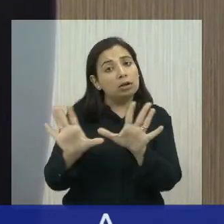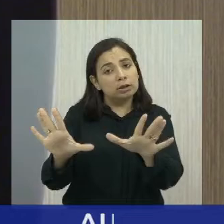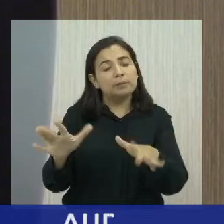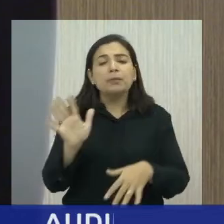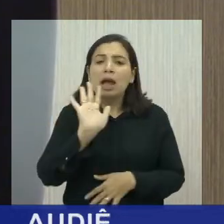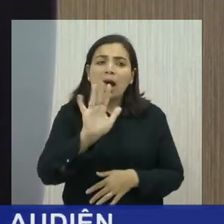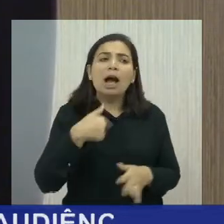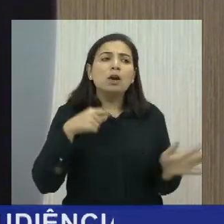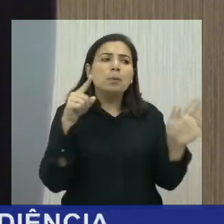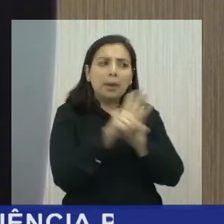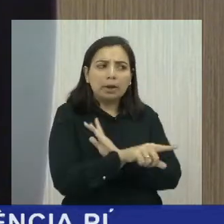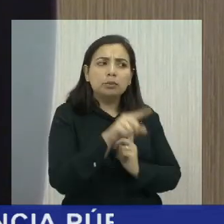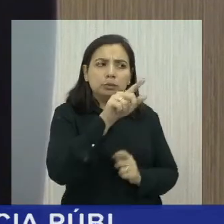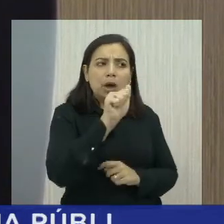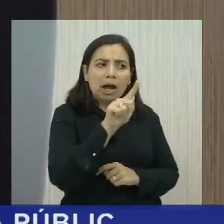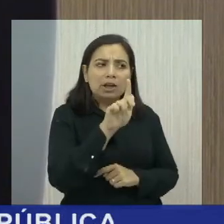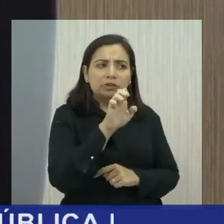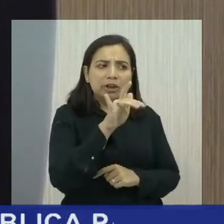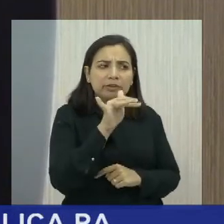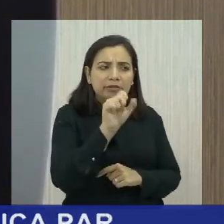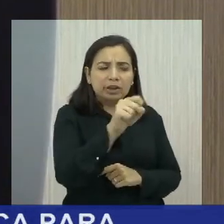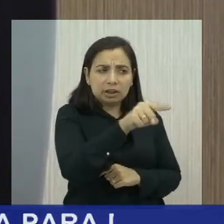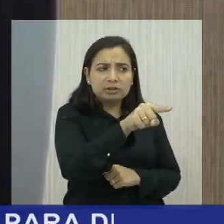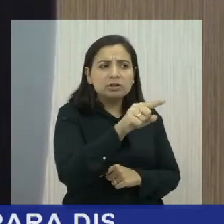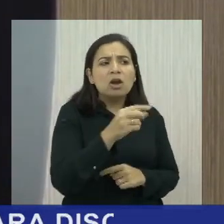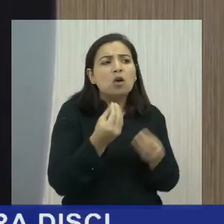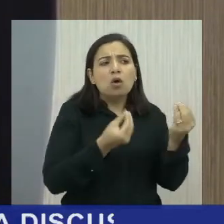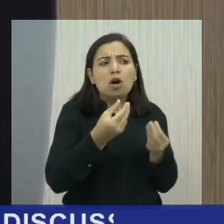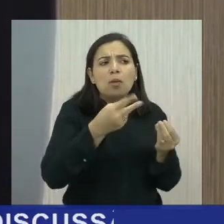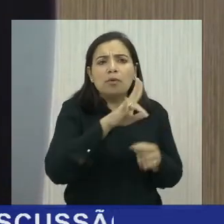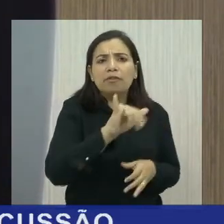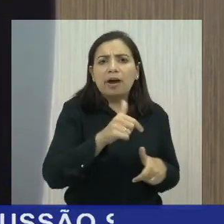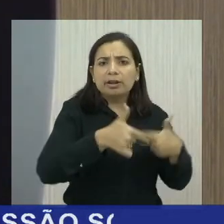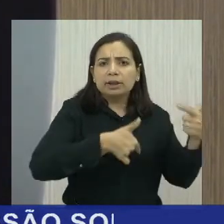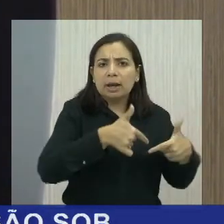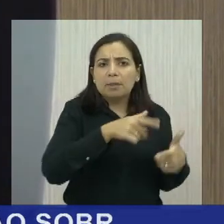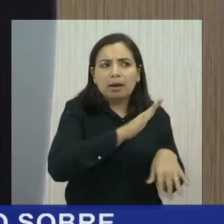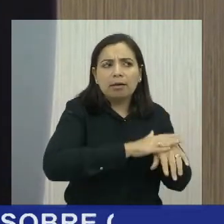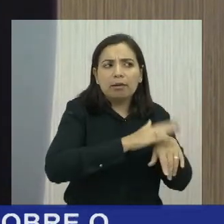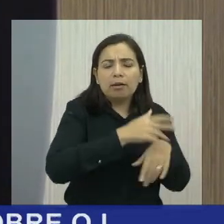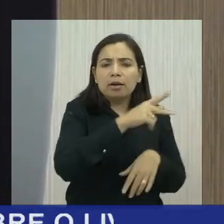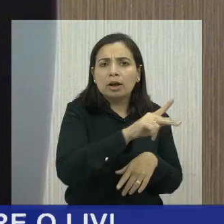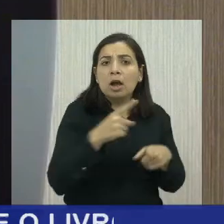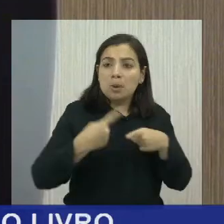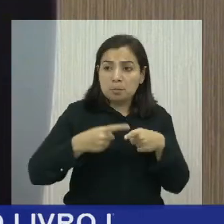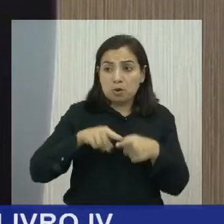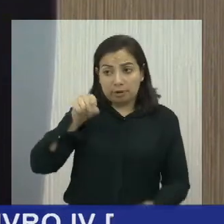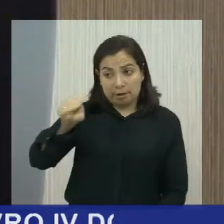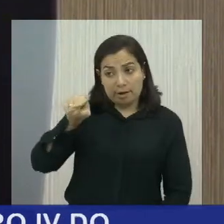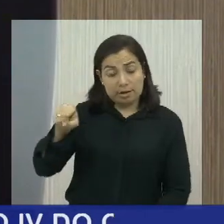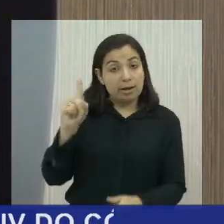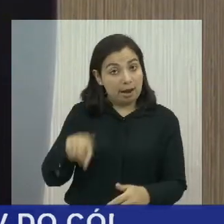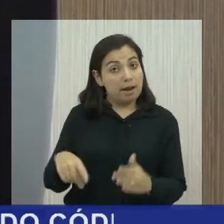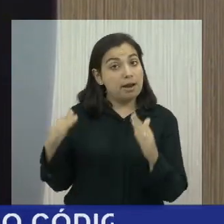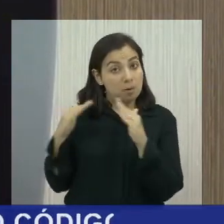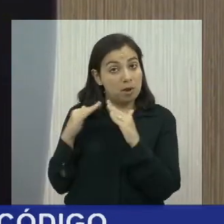GFIS vai proceder? Porque é uma residência. Então, ali está funcionando uma